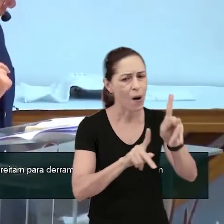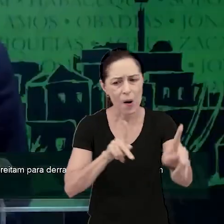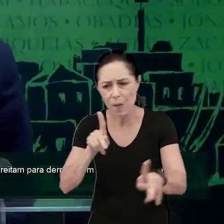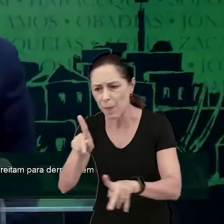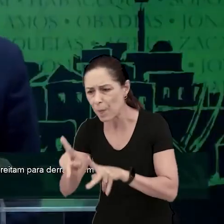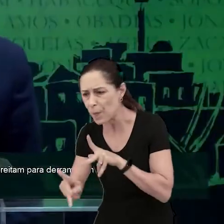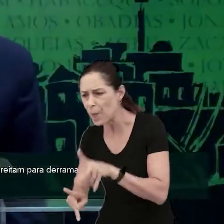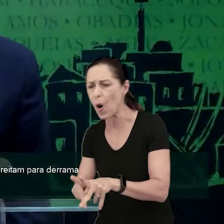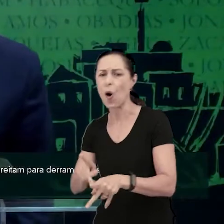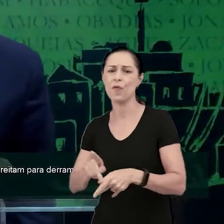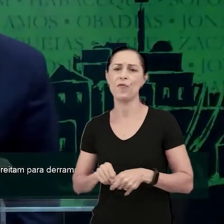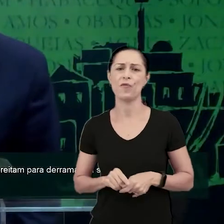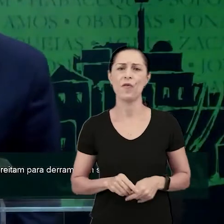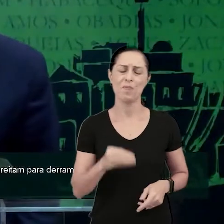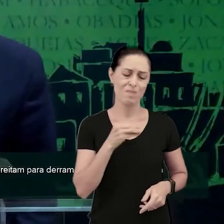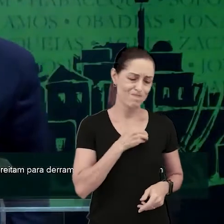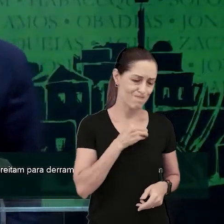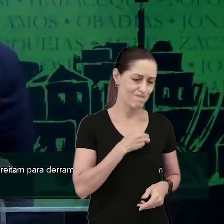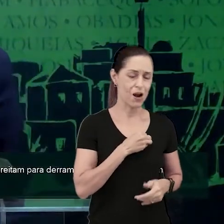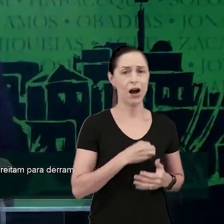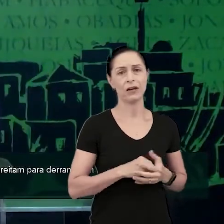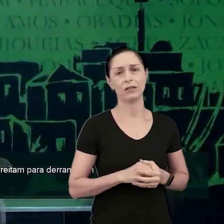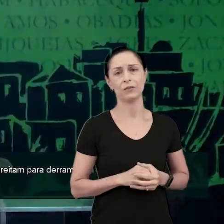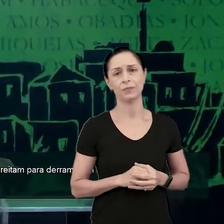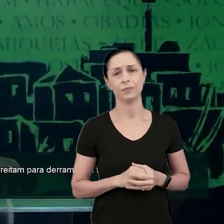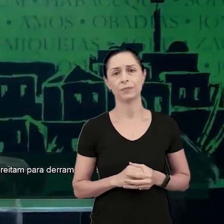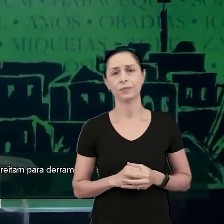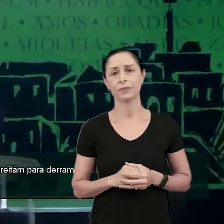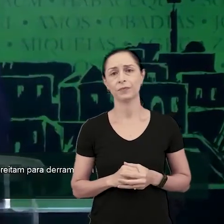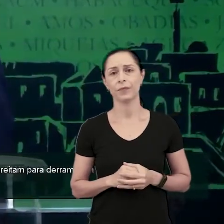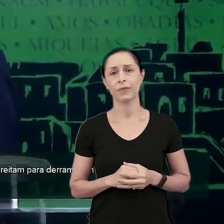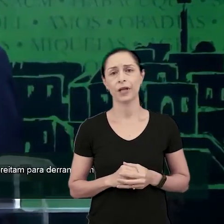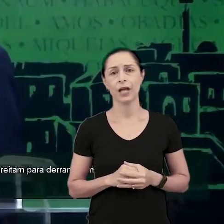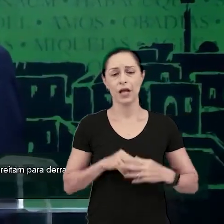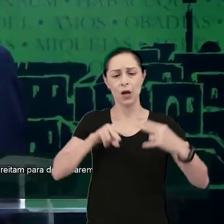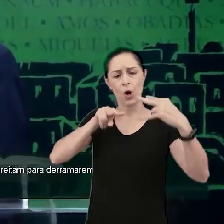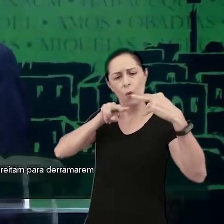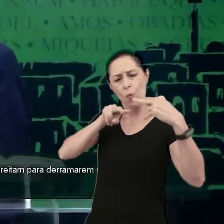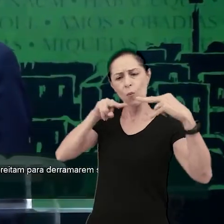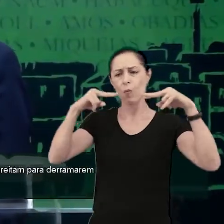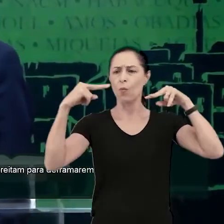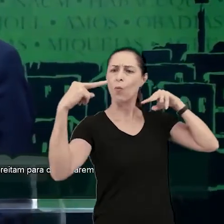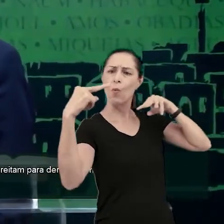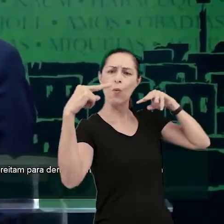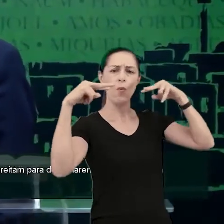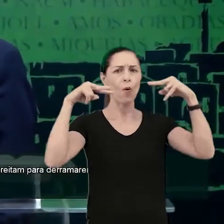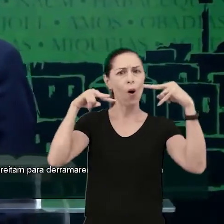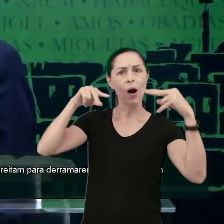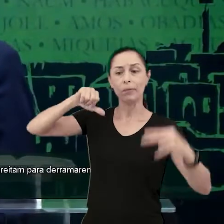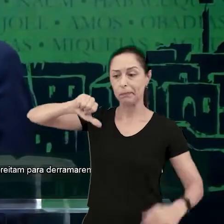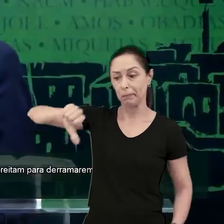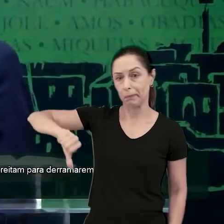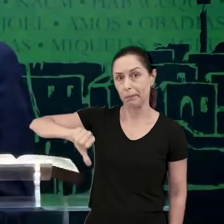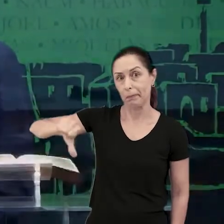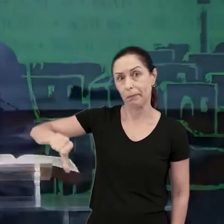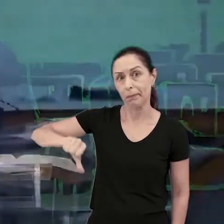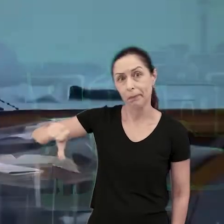todos espreitam para derramar sangue. Ele olha, irmãos, numa visão até pessimista. Ele diz: